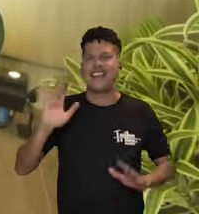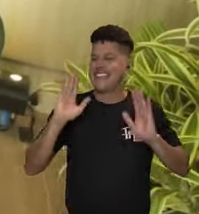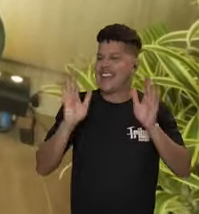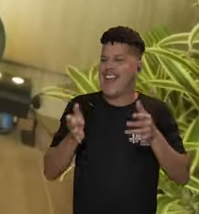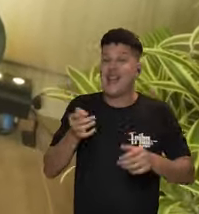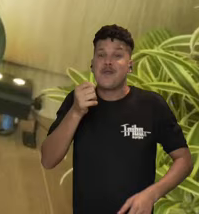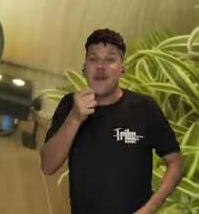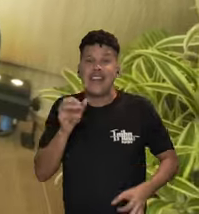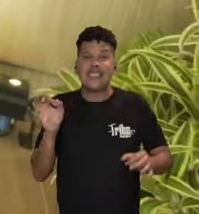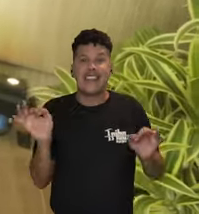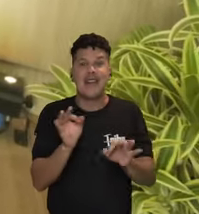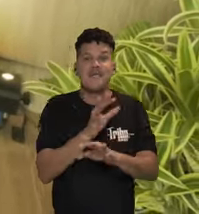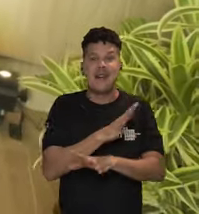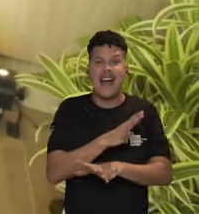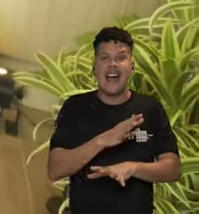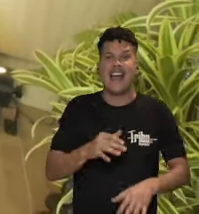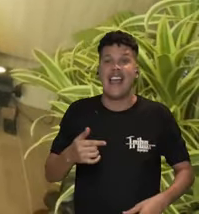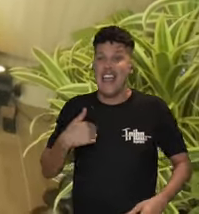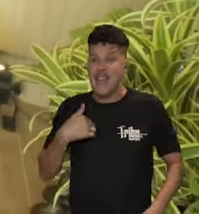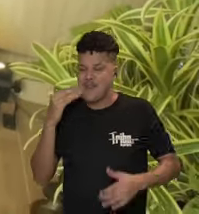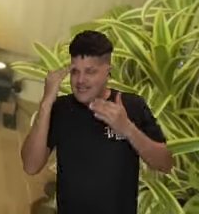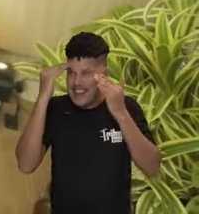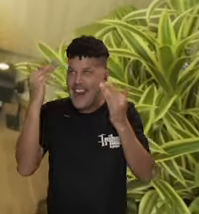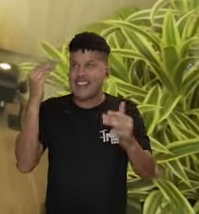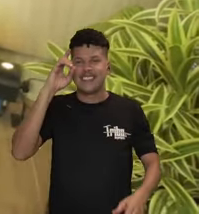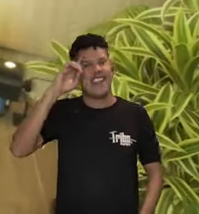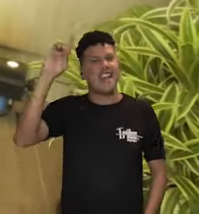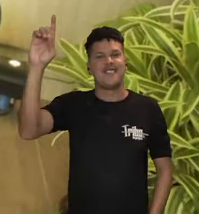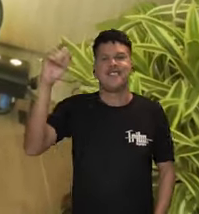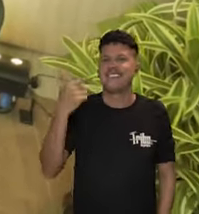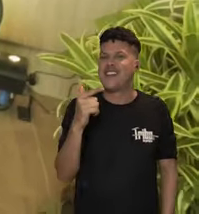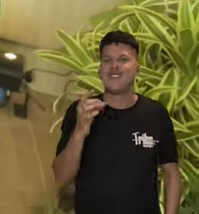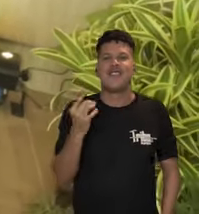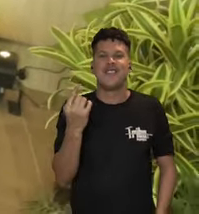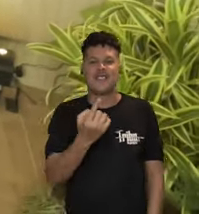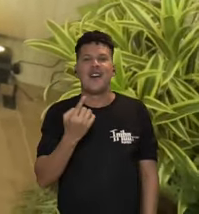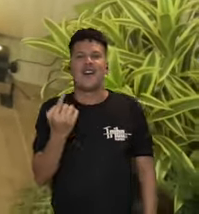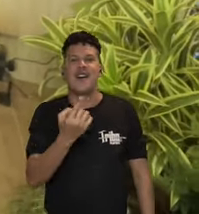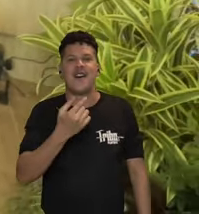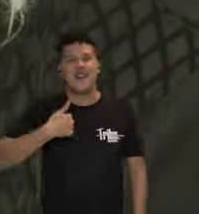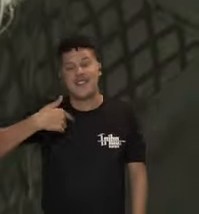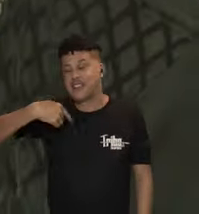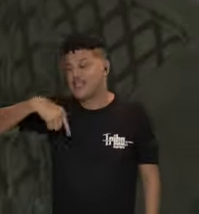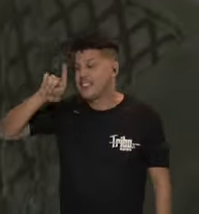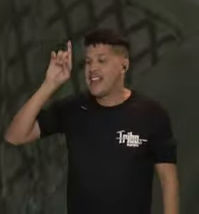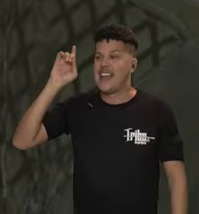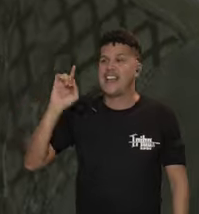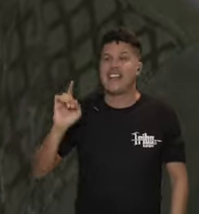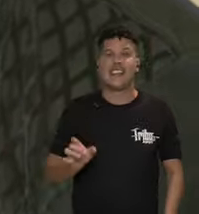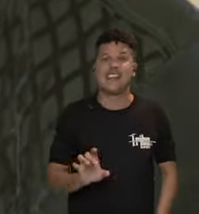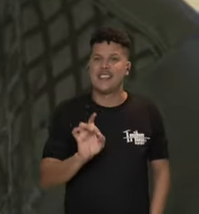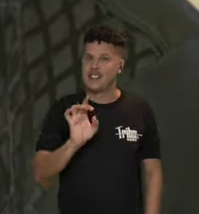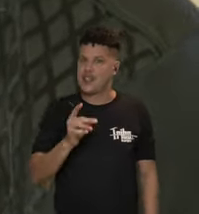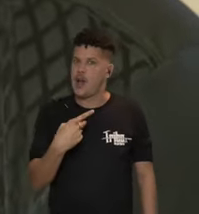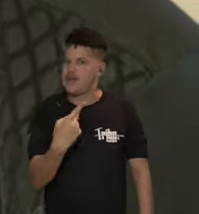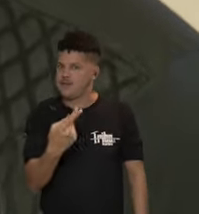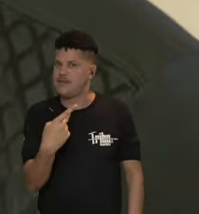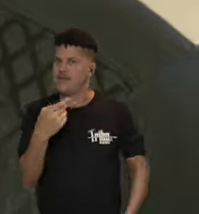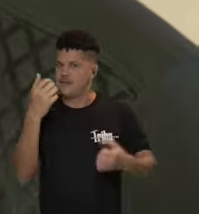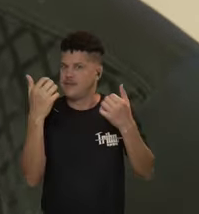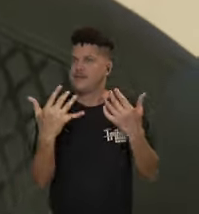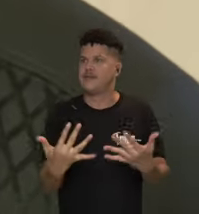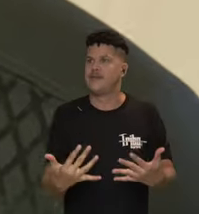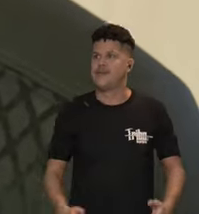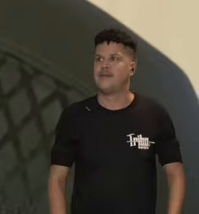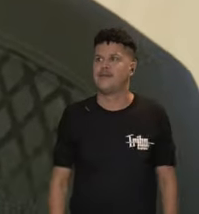acabando. Graças a Deus não tô só. Tô me saindo e eu vou. Só pra nós aqui, fim.